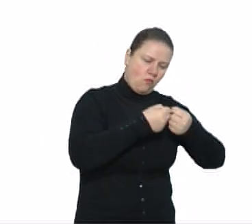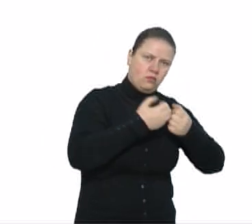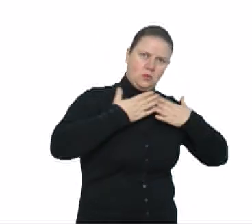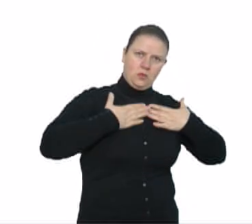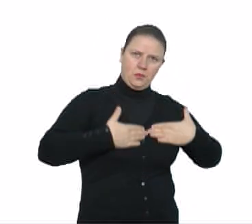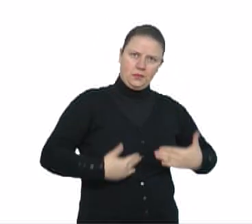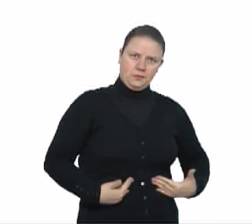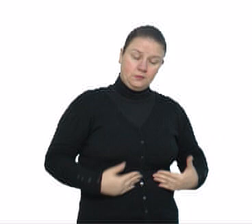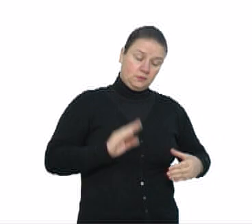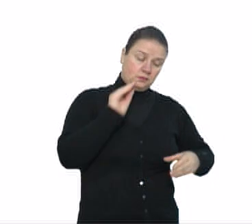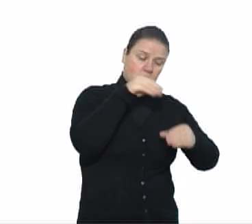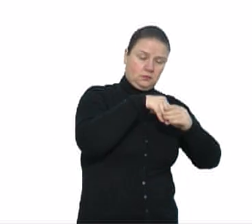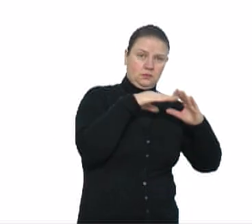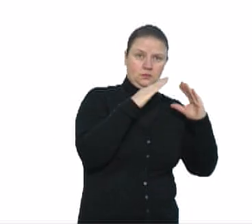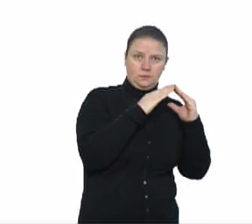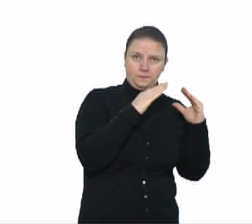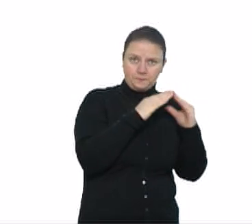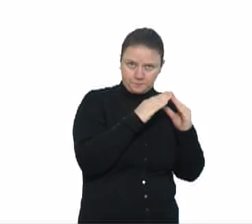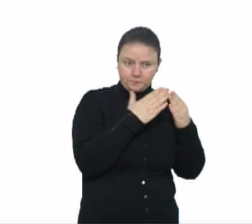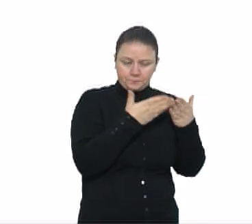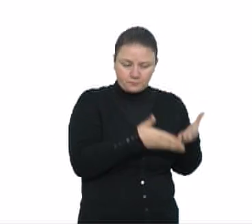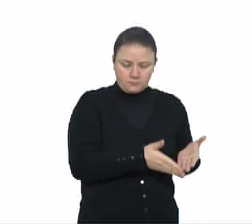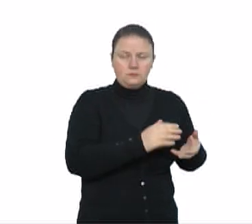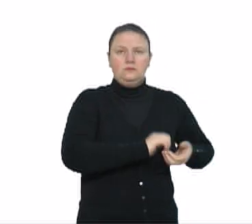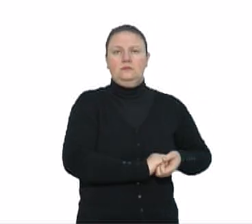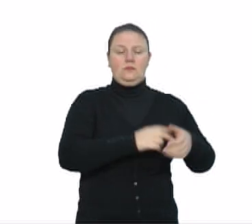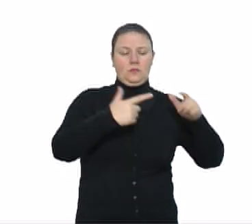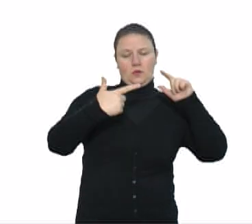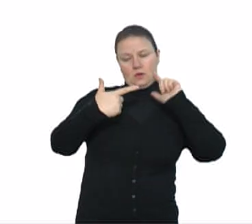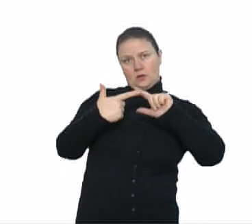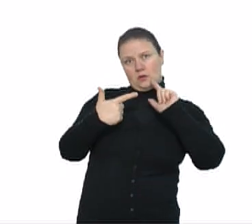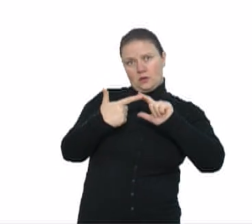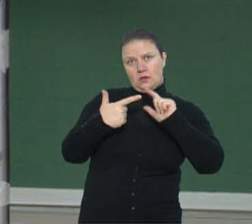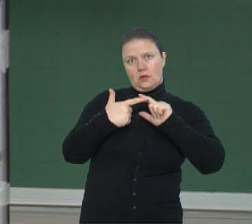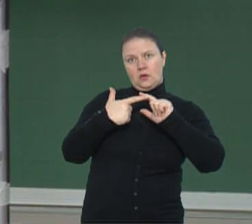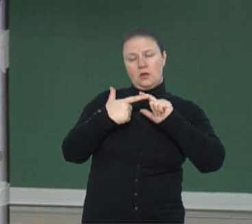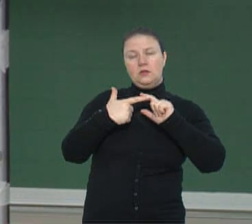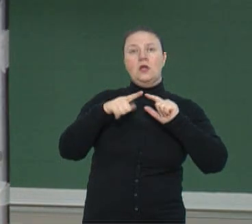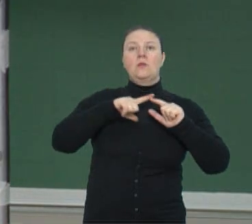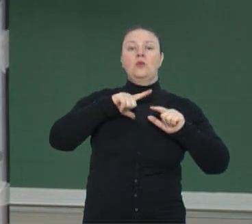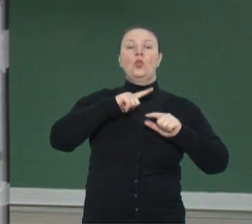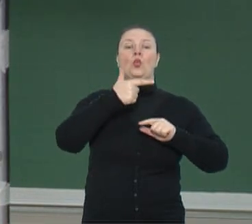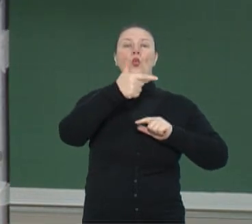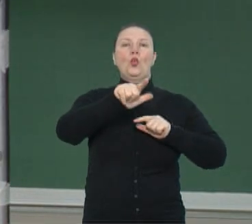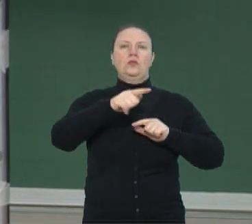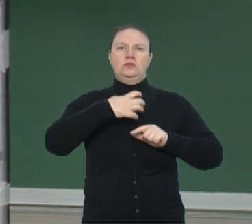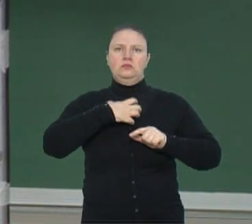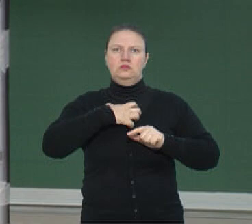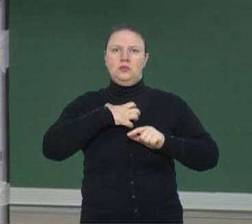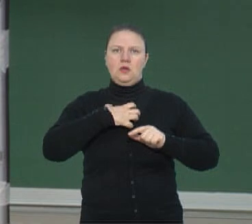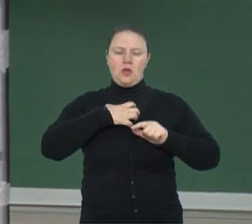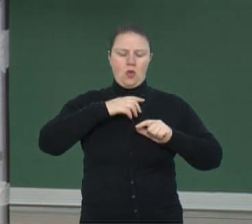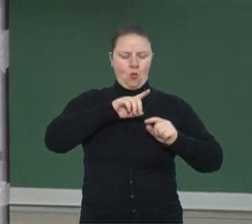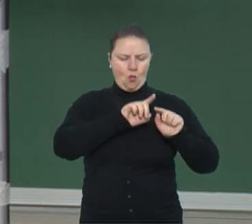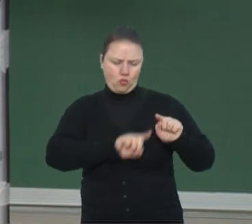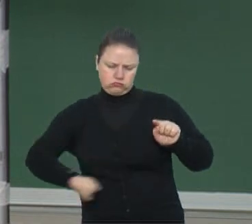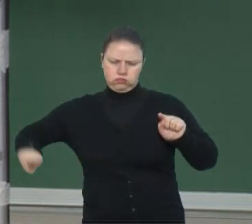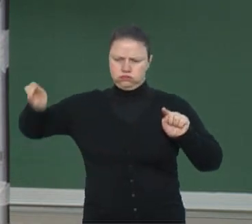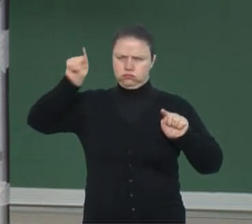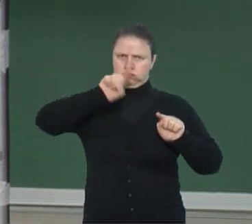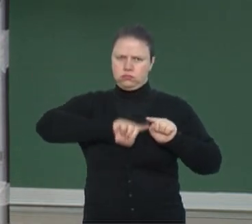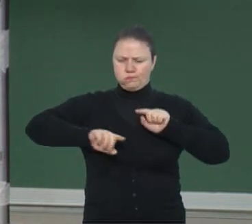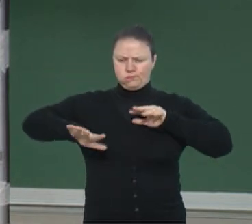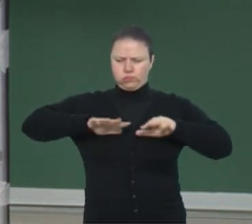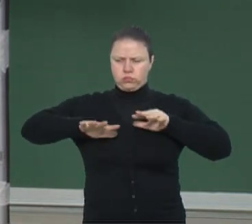físico, dentro da sua casa, dentro da sua oficina, o trabalho da maquinofatura, que já é o trabalho feito aí com máquinas, e